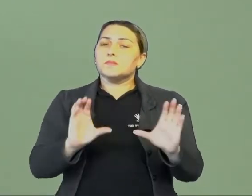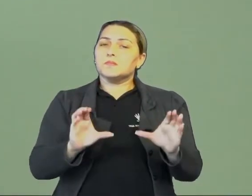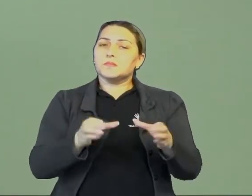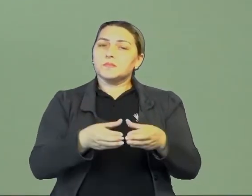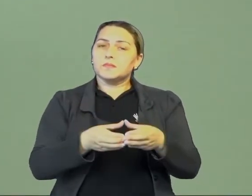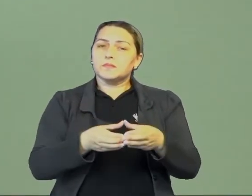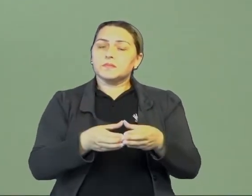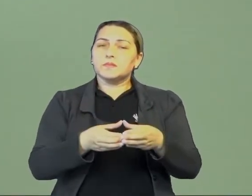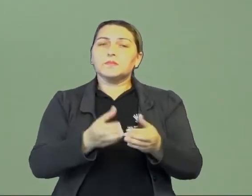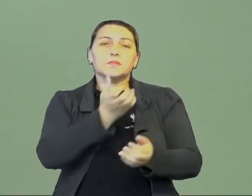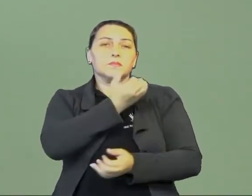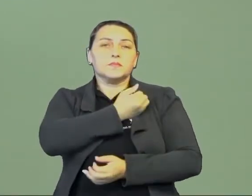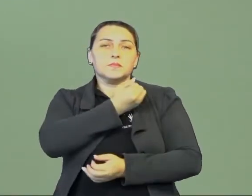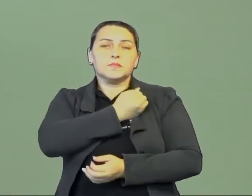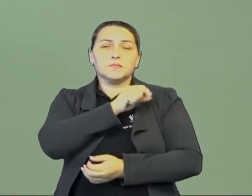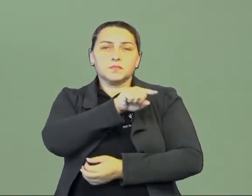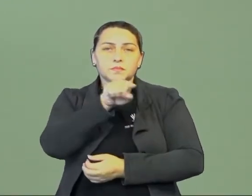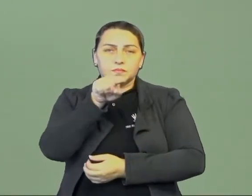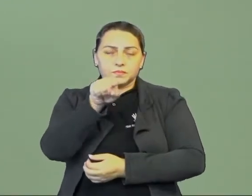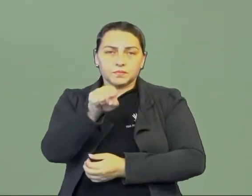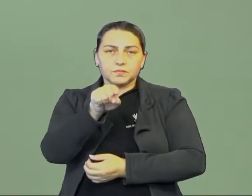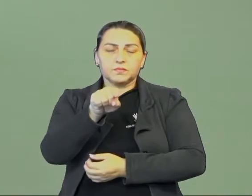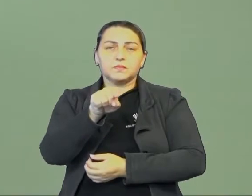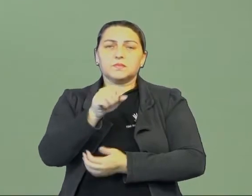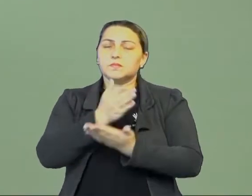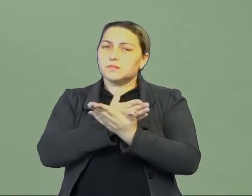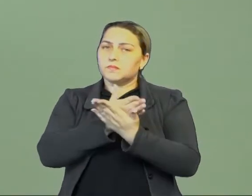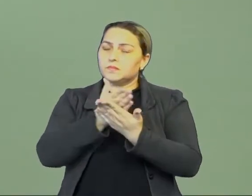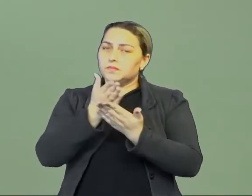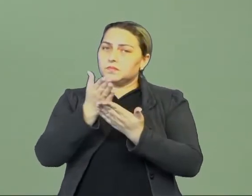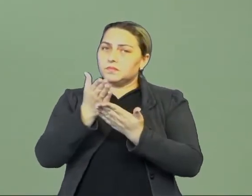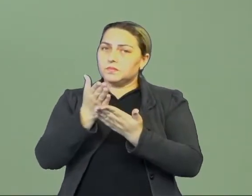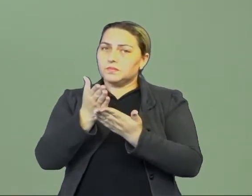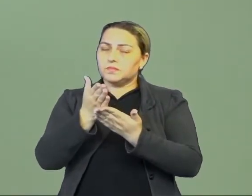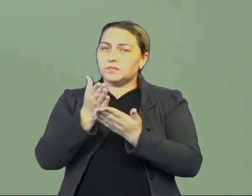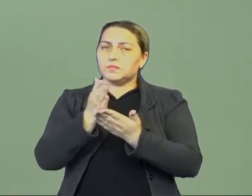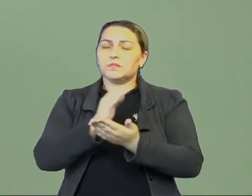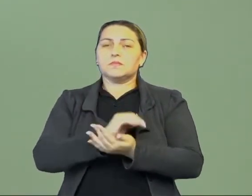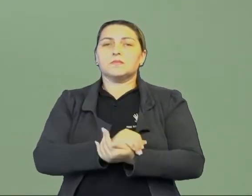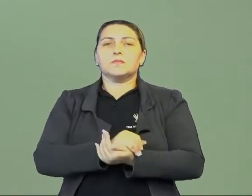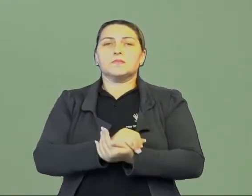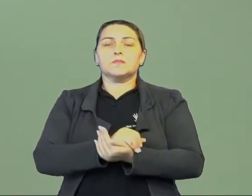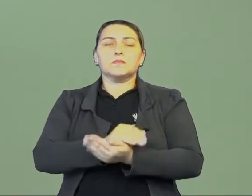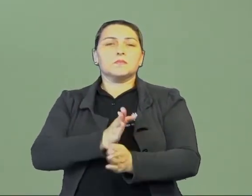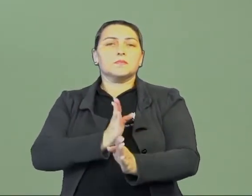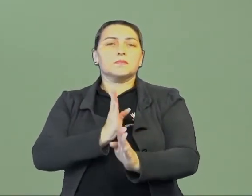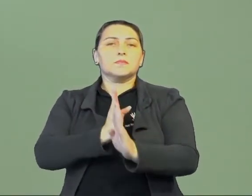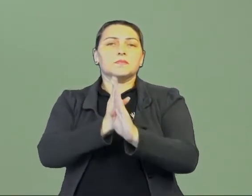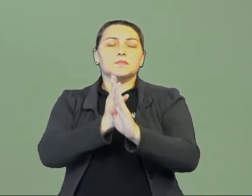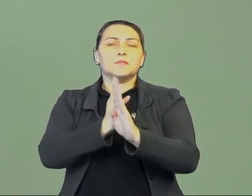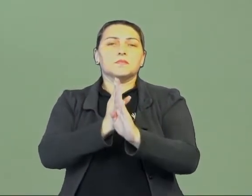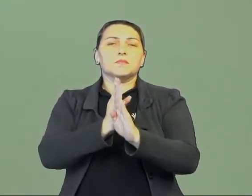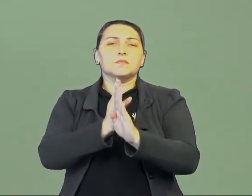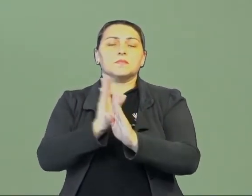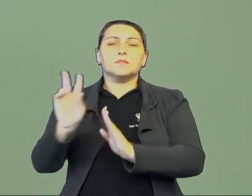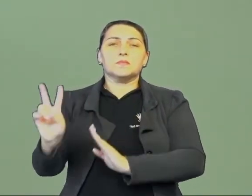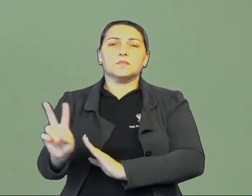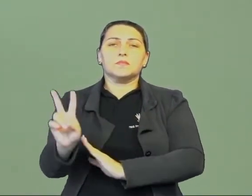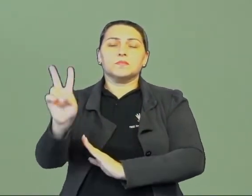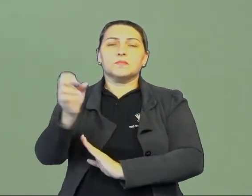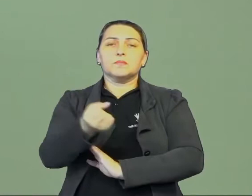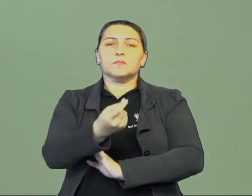conjunto numérico. Você, quando começa a identificar